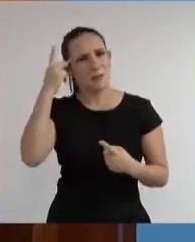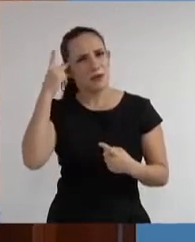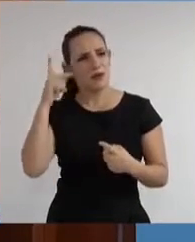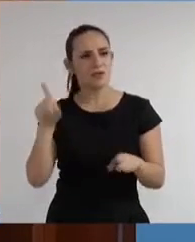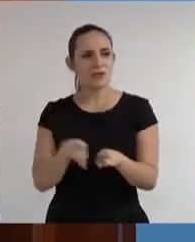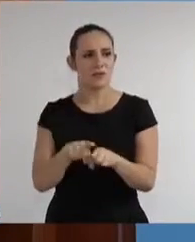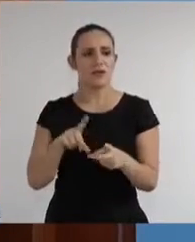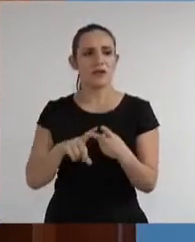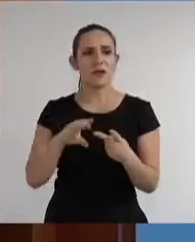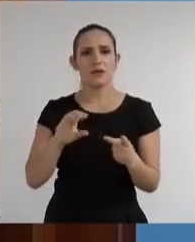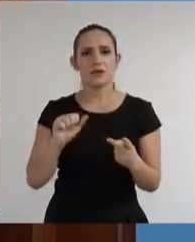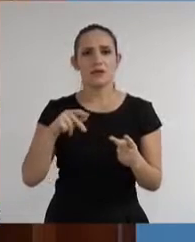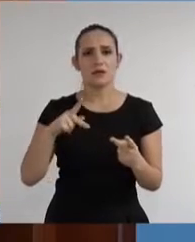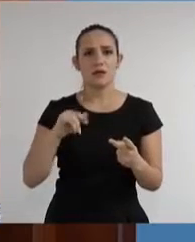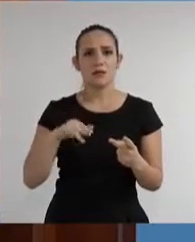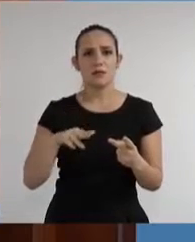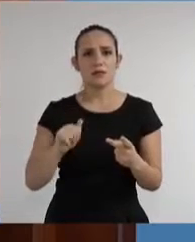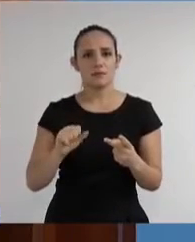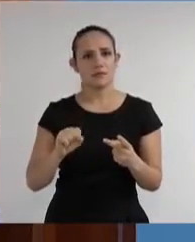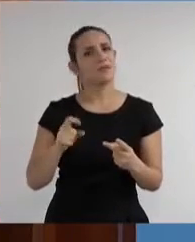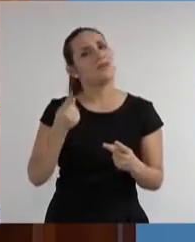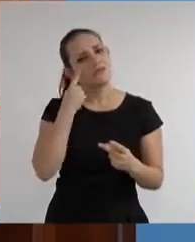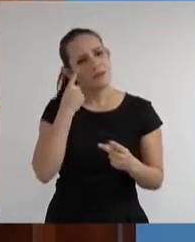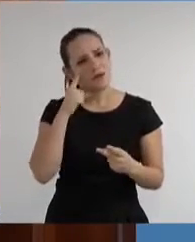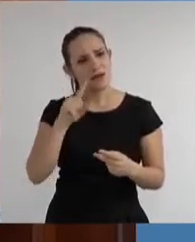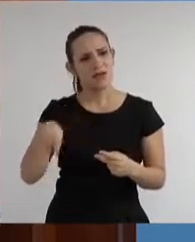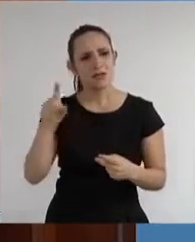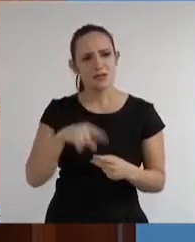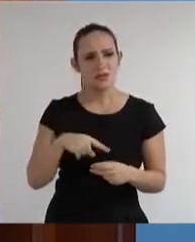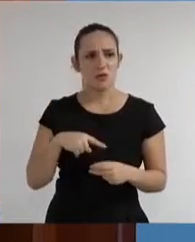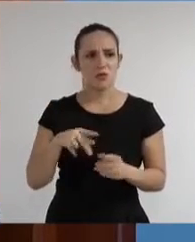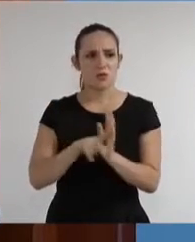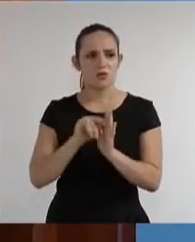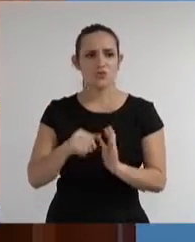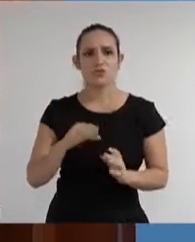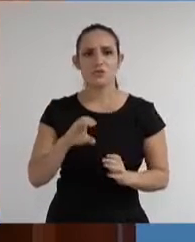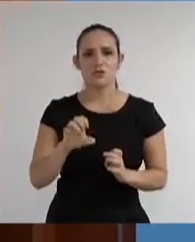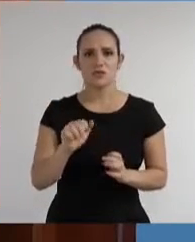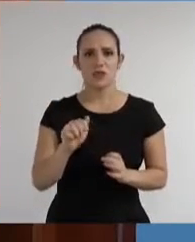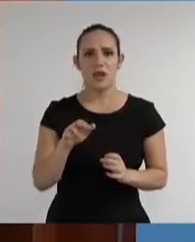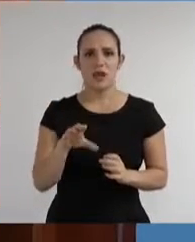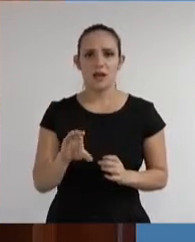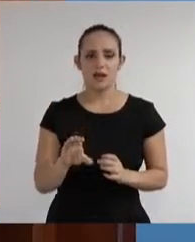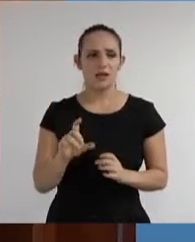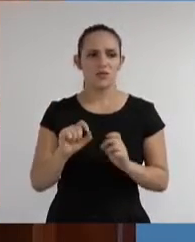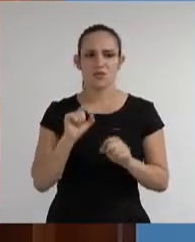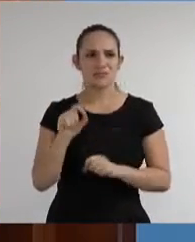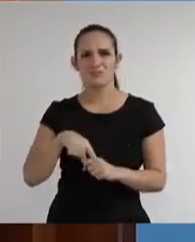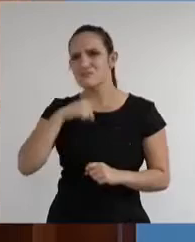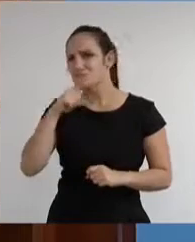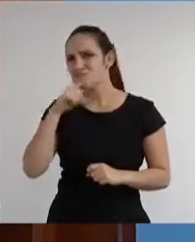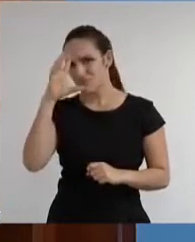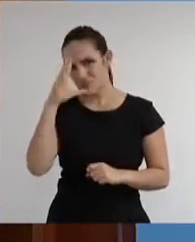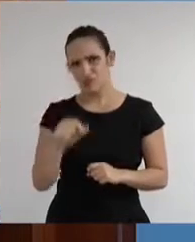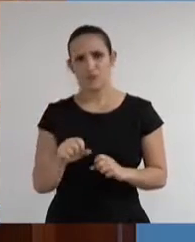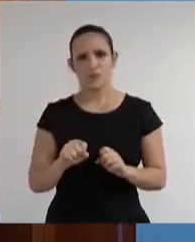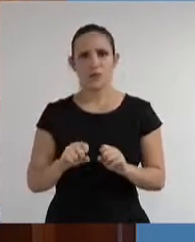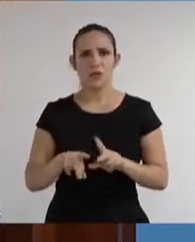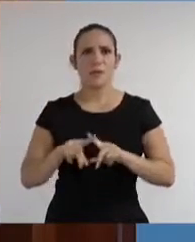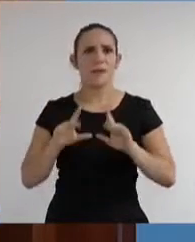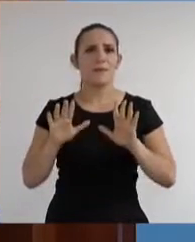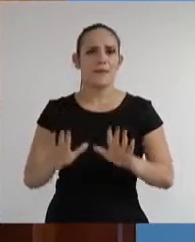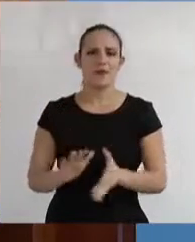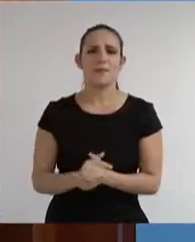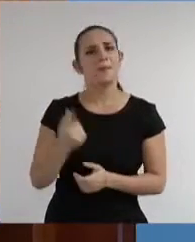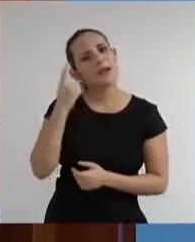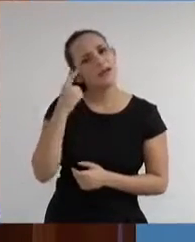são Campinas também, no estado de São Paulo, que também já cancelou, já parou, porque não deu certo, não deu resultado. Agora, vocês imaginam o